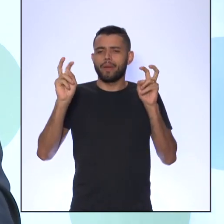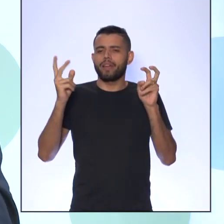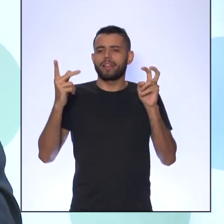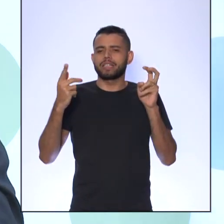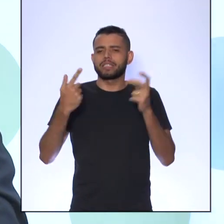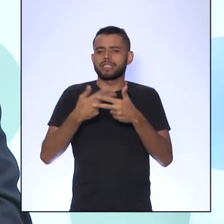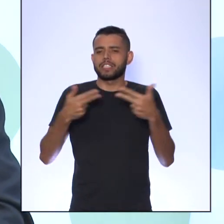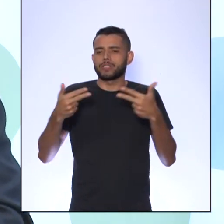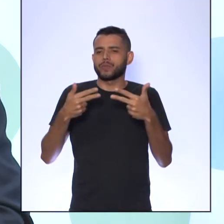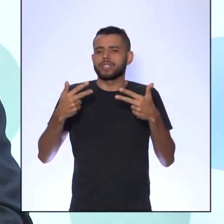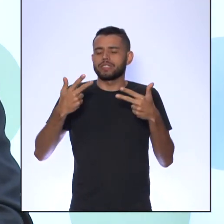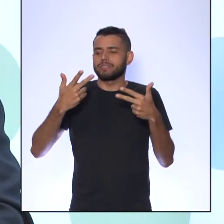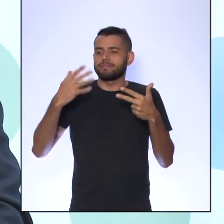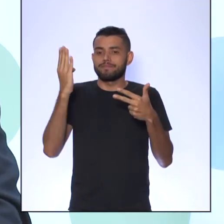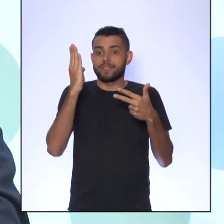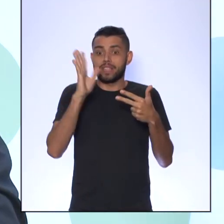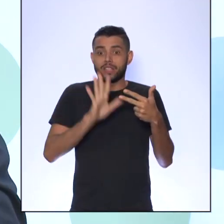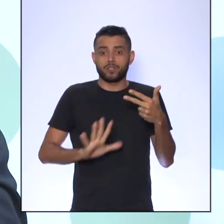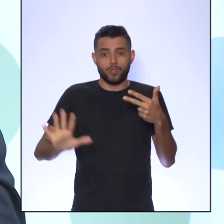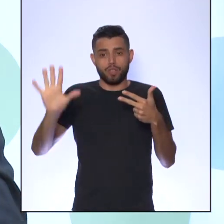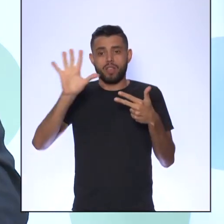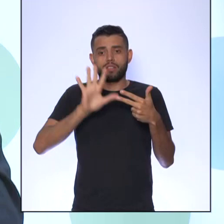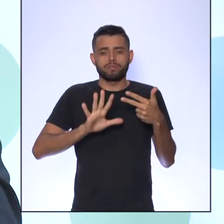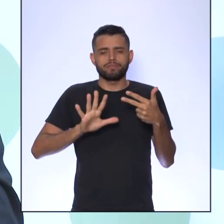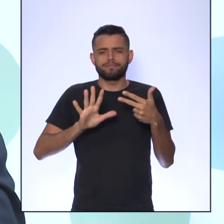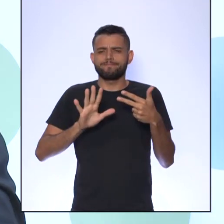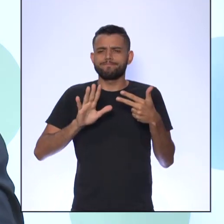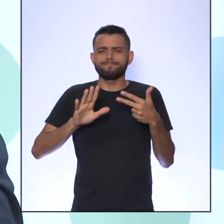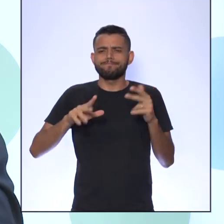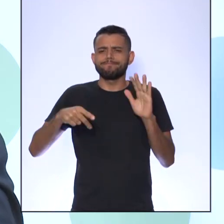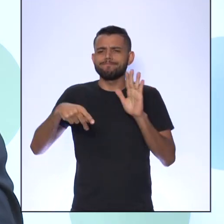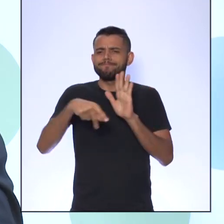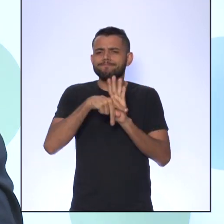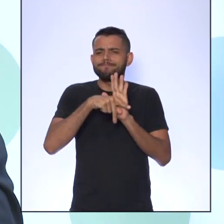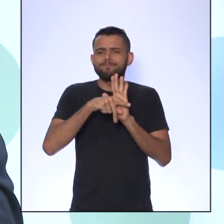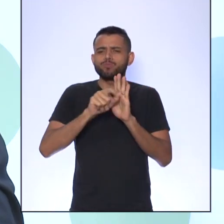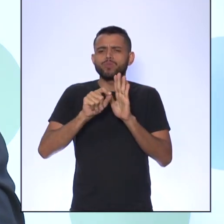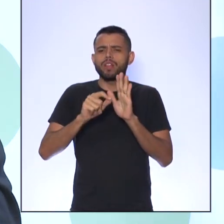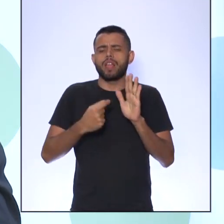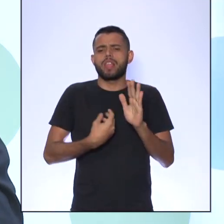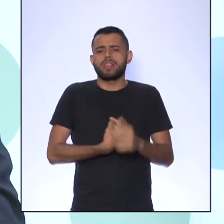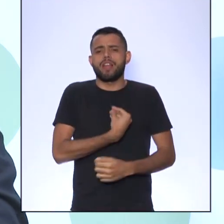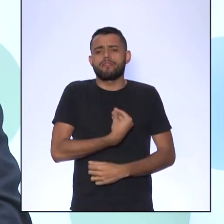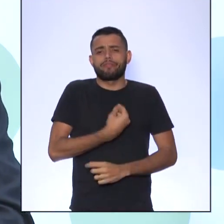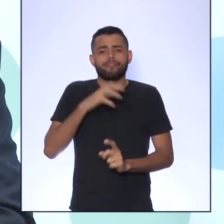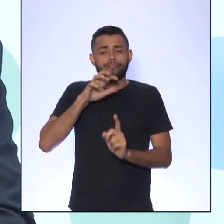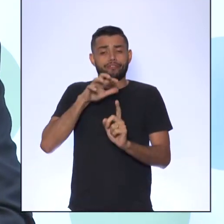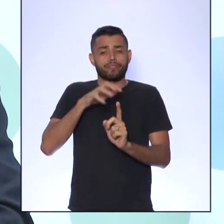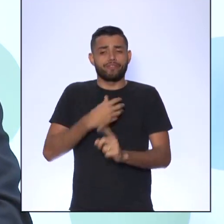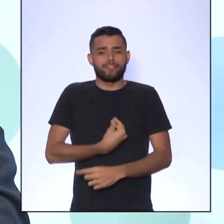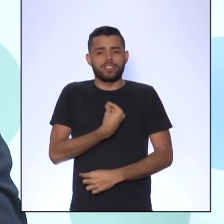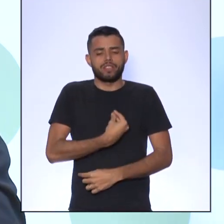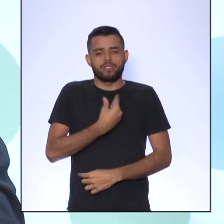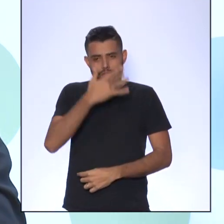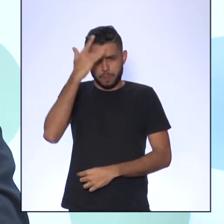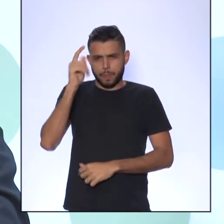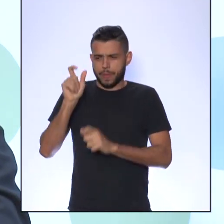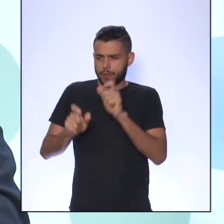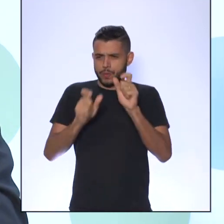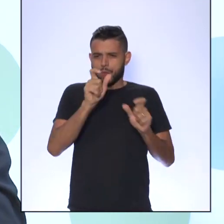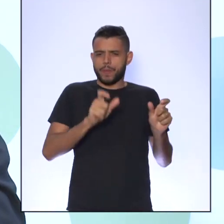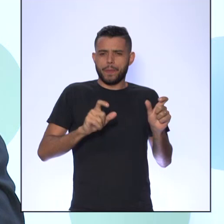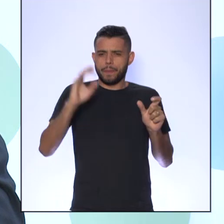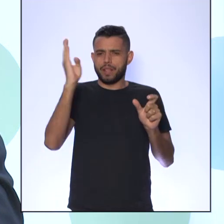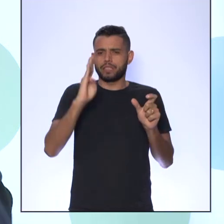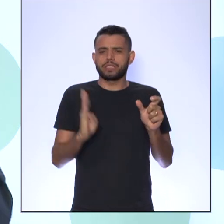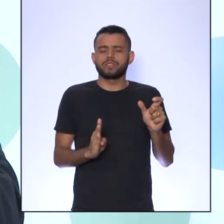questões nacionais. As questões realmente que impactam a vida dos brasileiros. né? O Enem tem essa